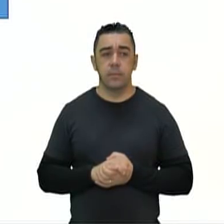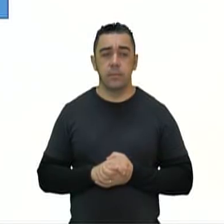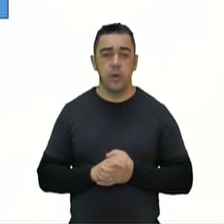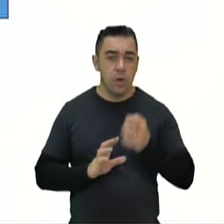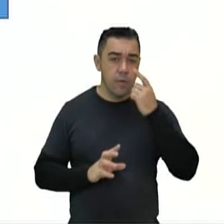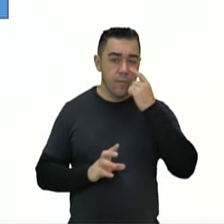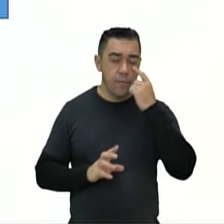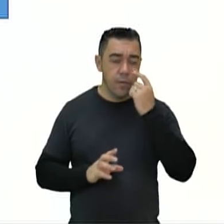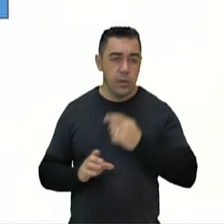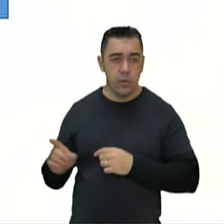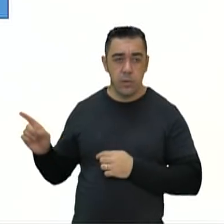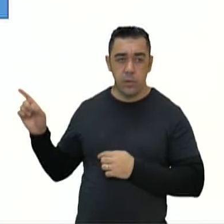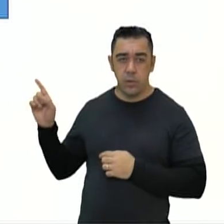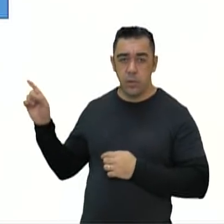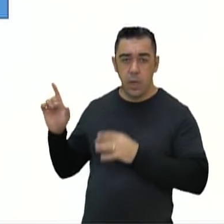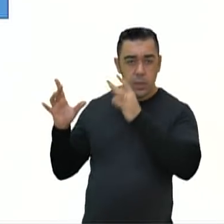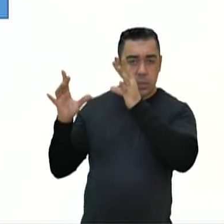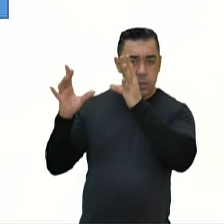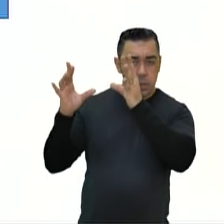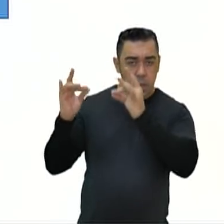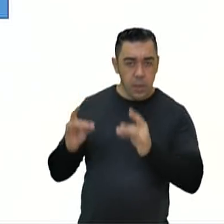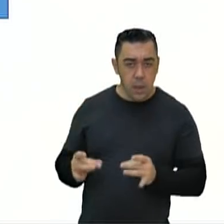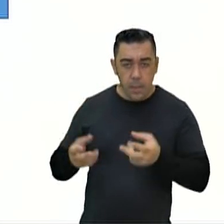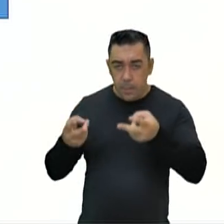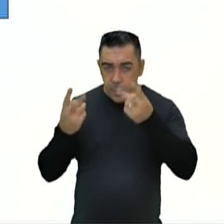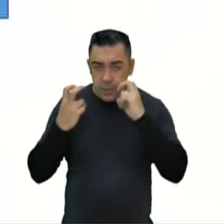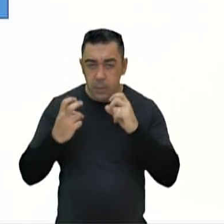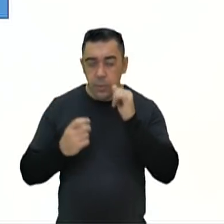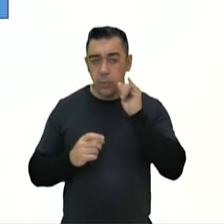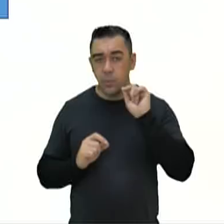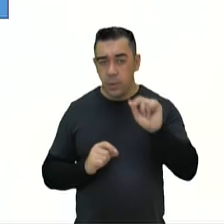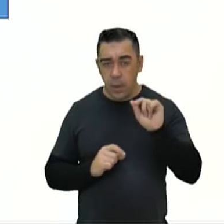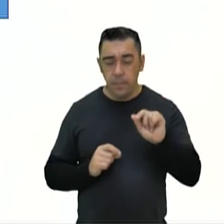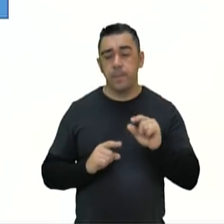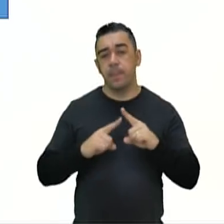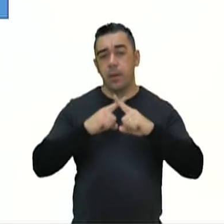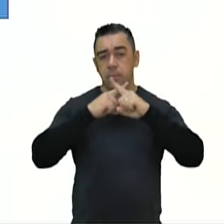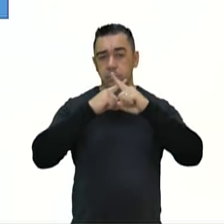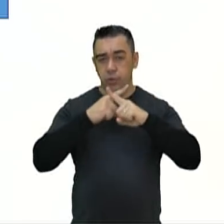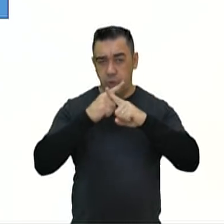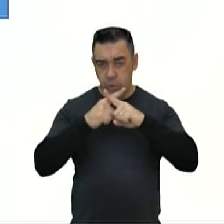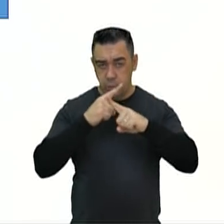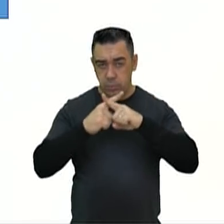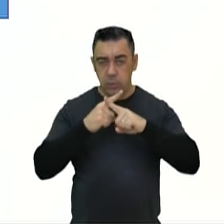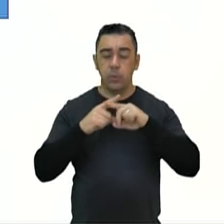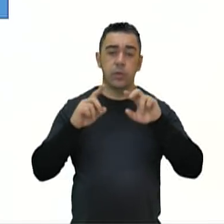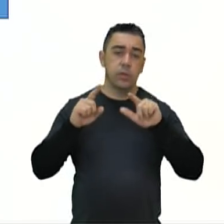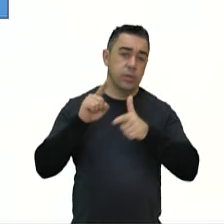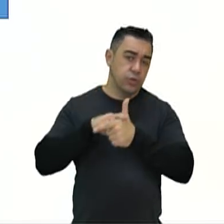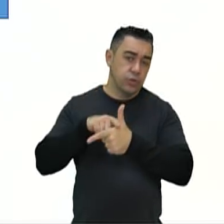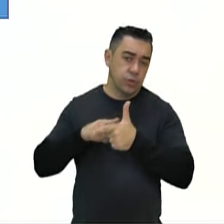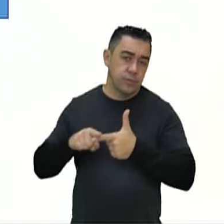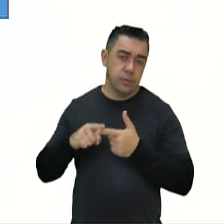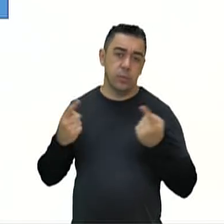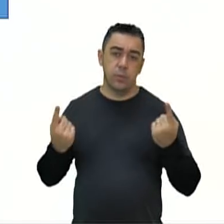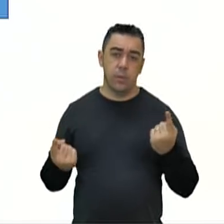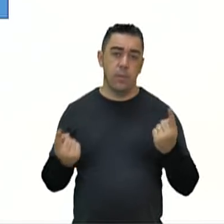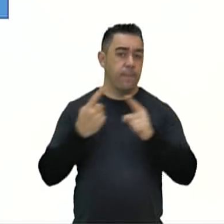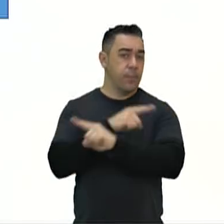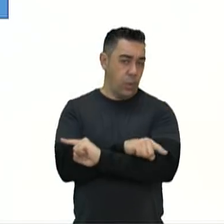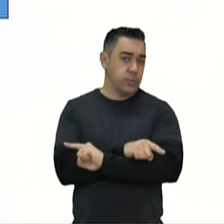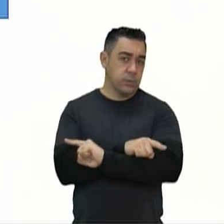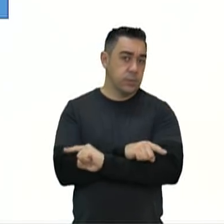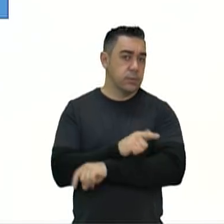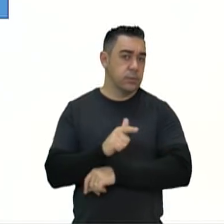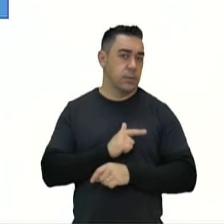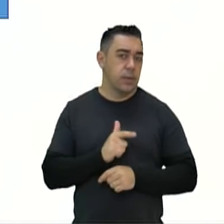Veja aqui no detalhamento. Podemos observar que a multiplicação e a divisão, elas são operações